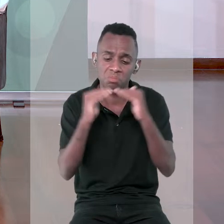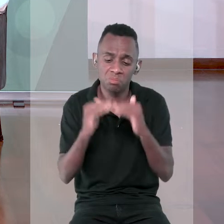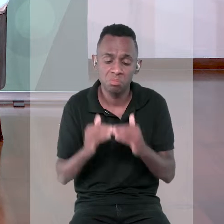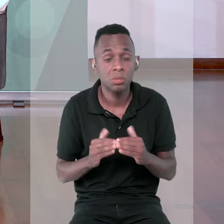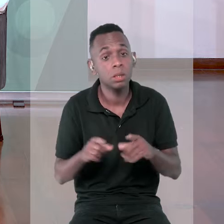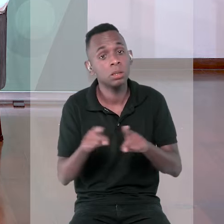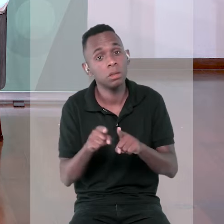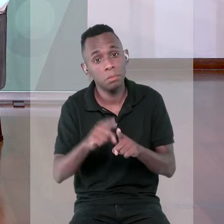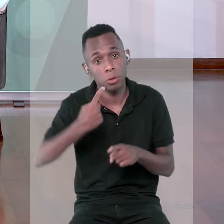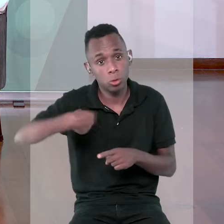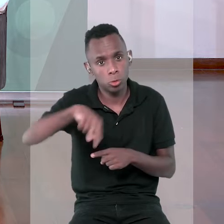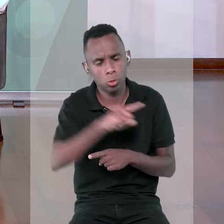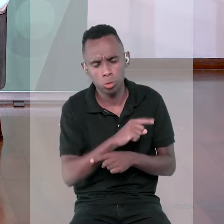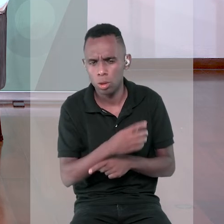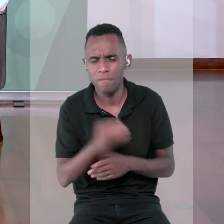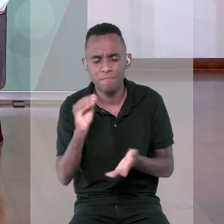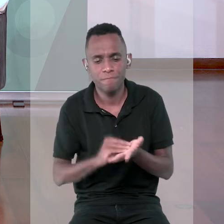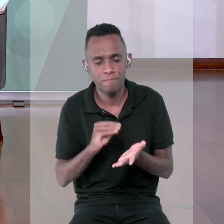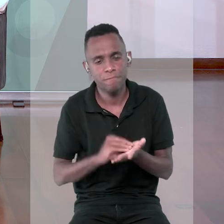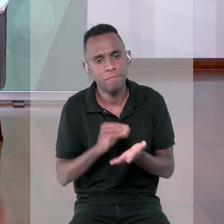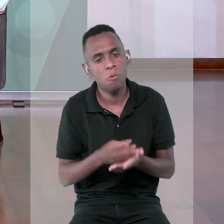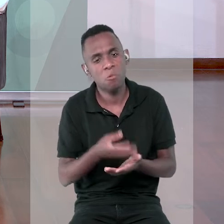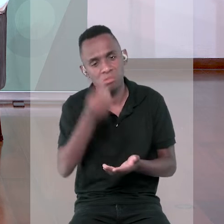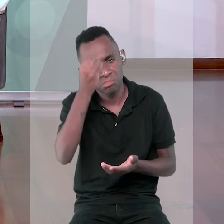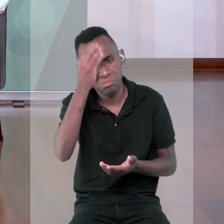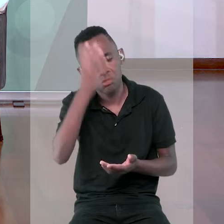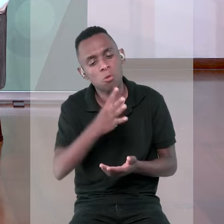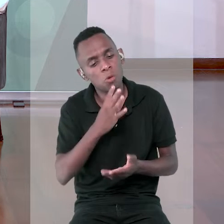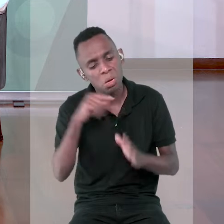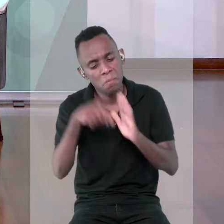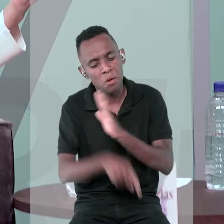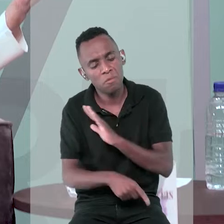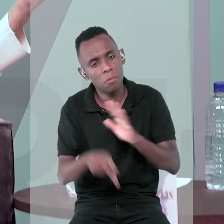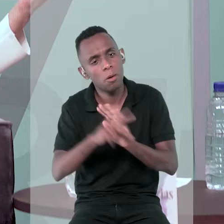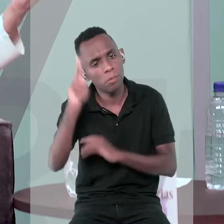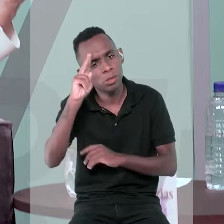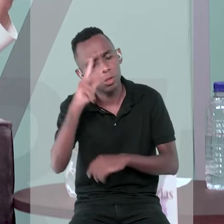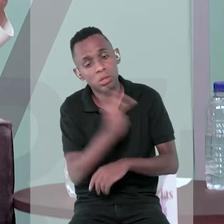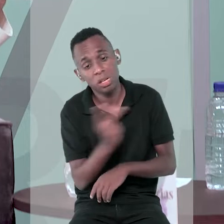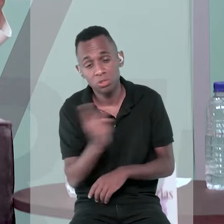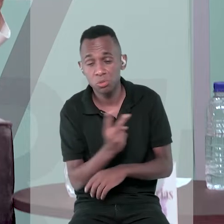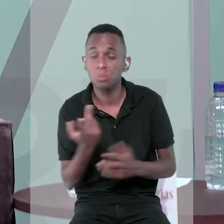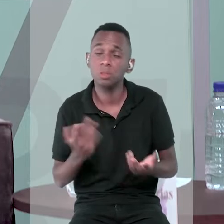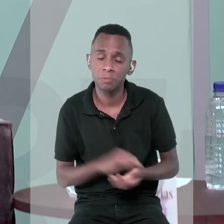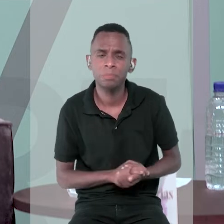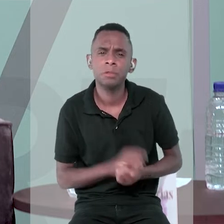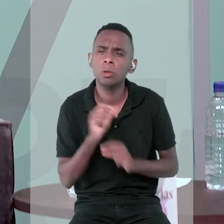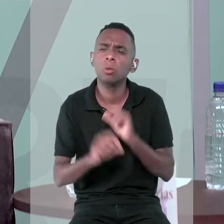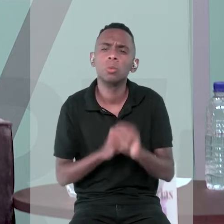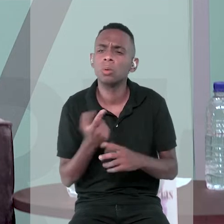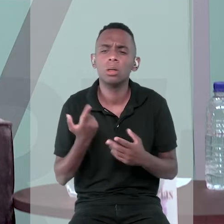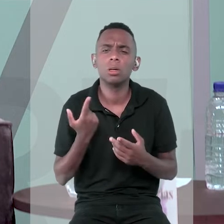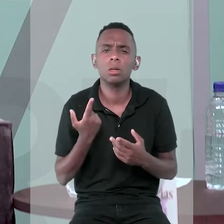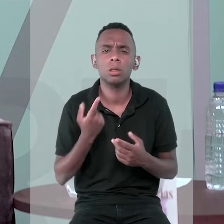nosso absoluto desconhecimento da história delas, né, Isabelle? Que a gente estava comentando ali. Que a gente sabe